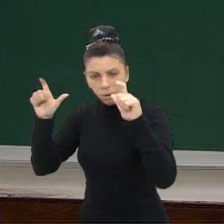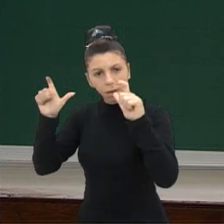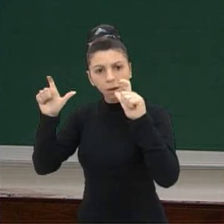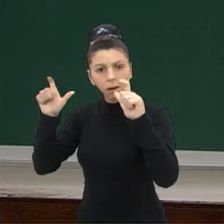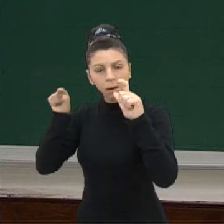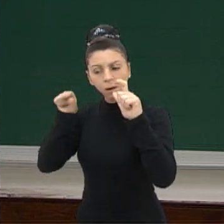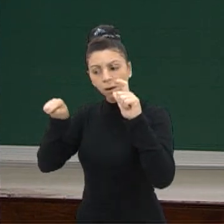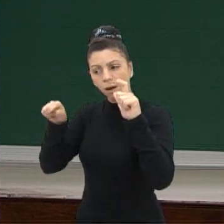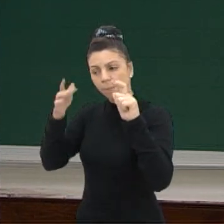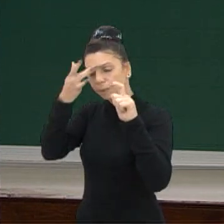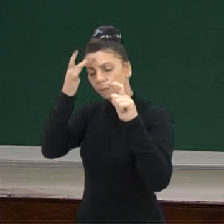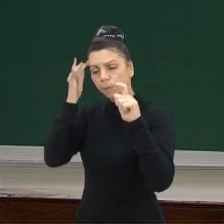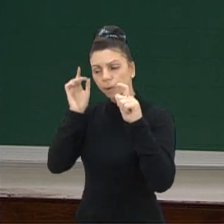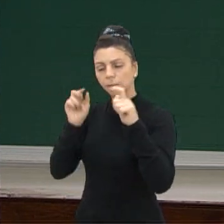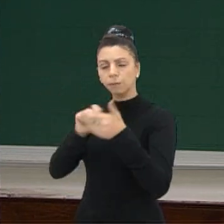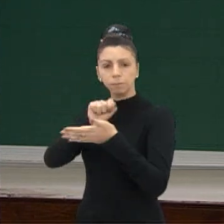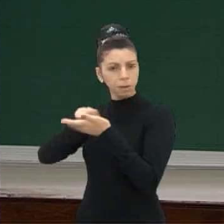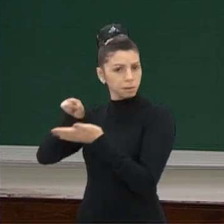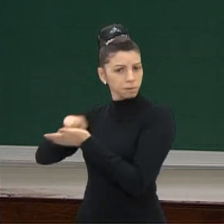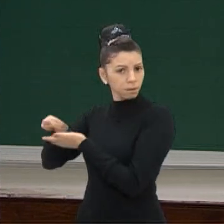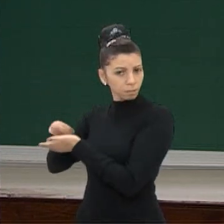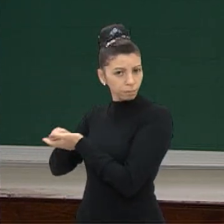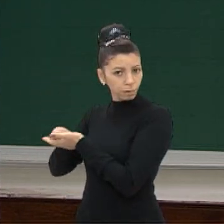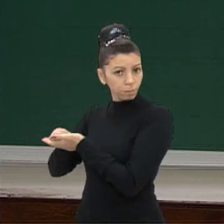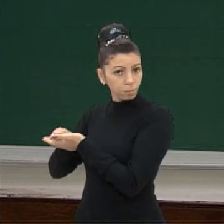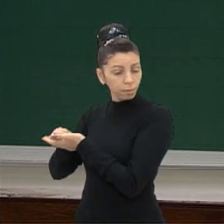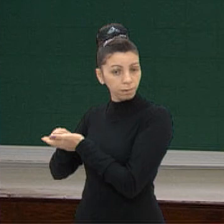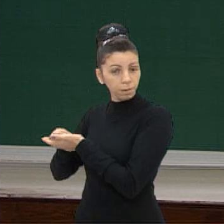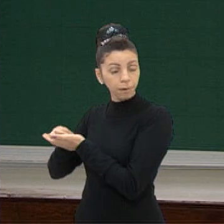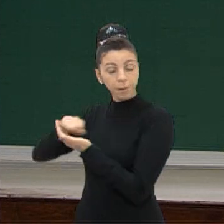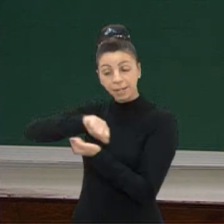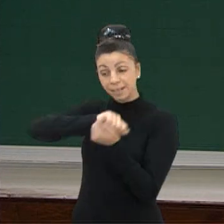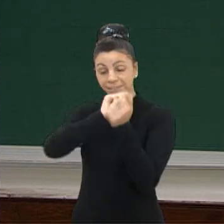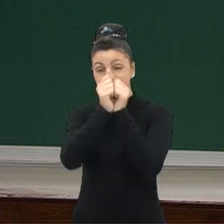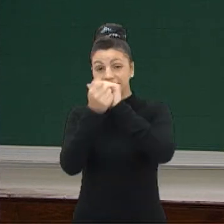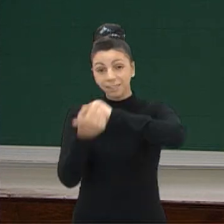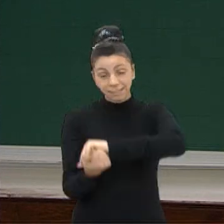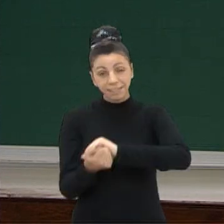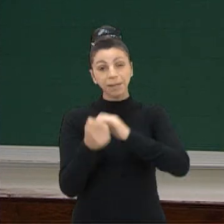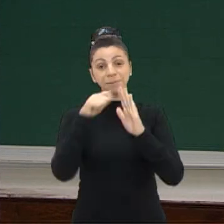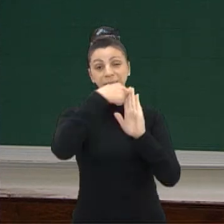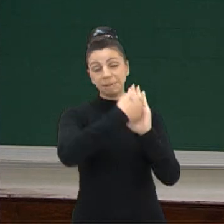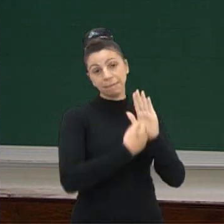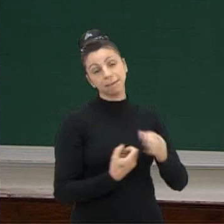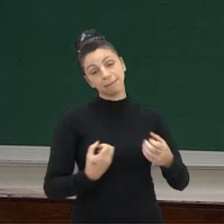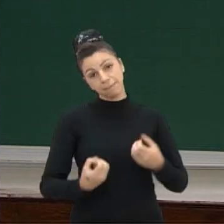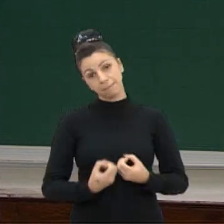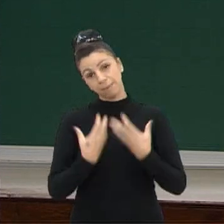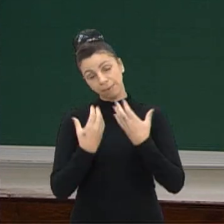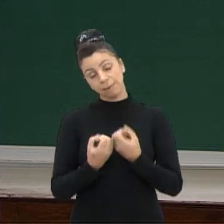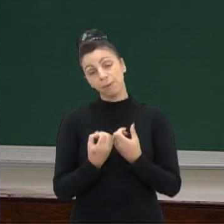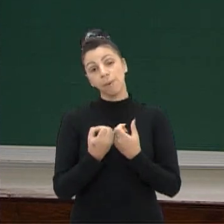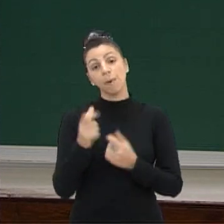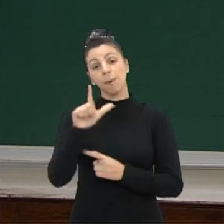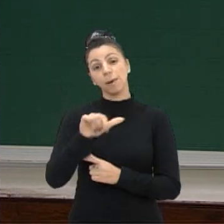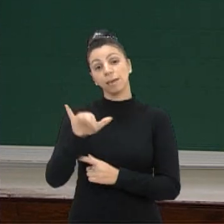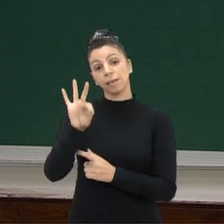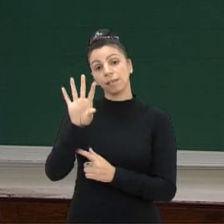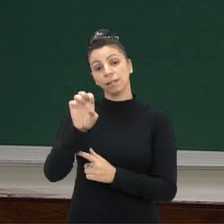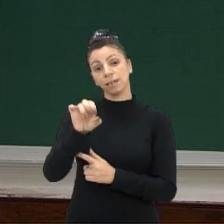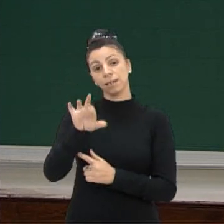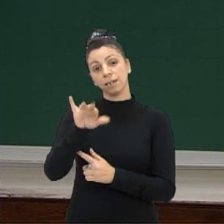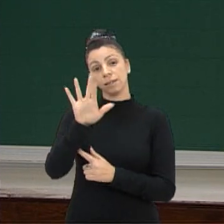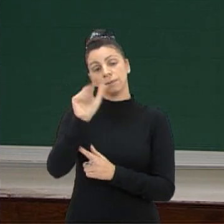observador, do cronista, da pessoa que vai escrever a crônica, e ele resolve transformar num texto literário essa situação, né, que lhe chamou a